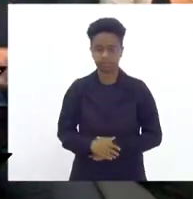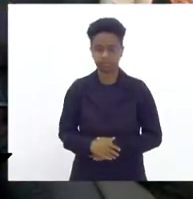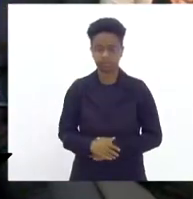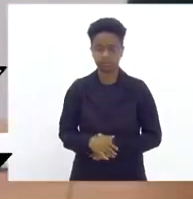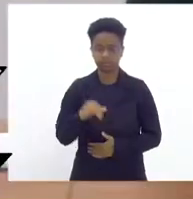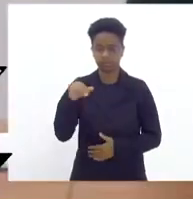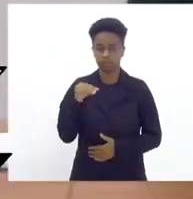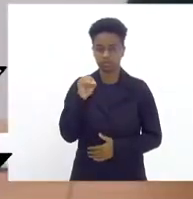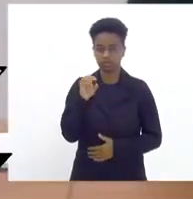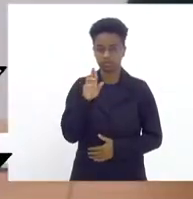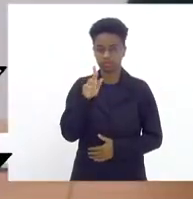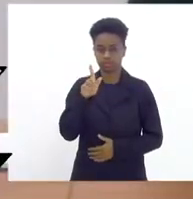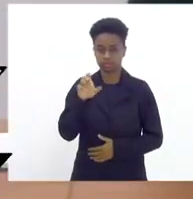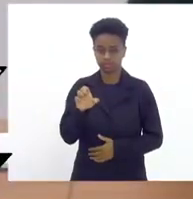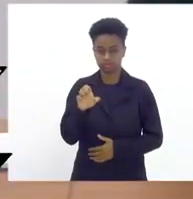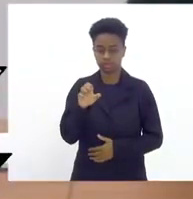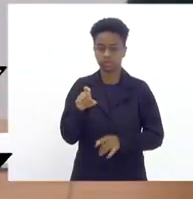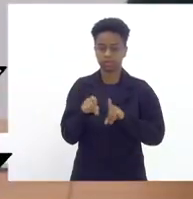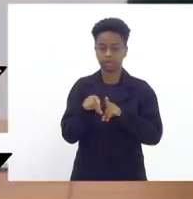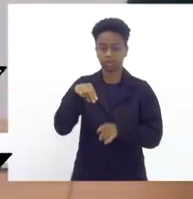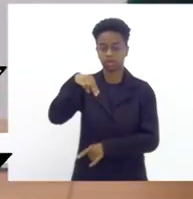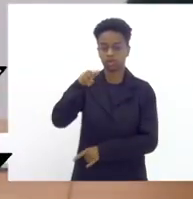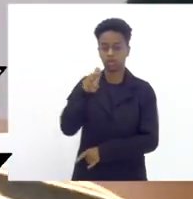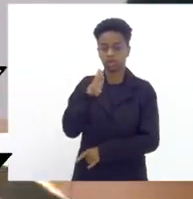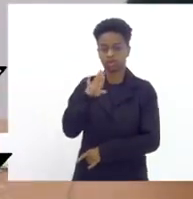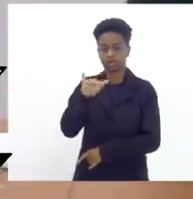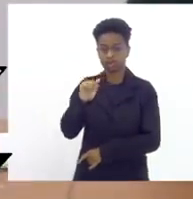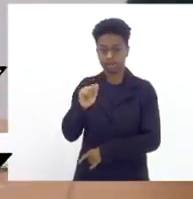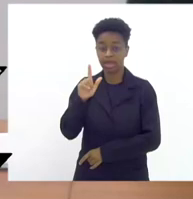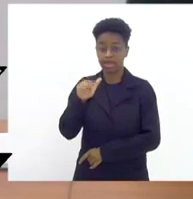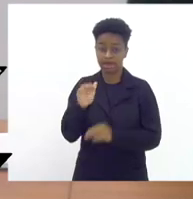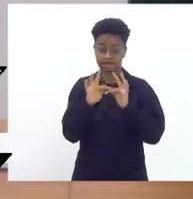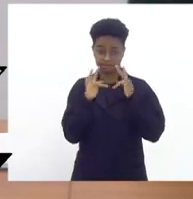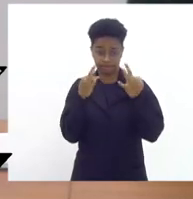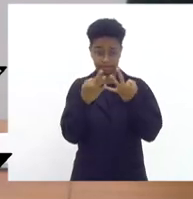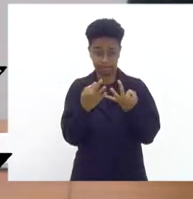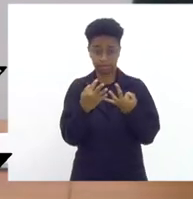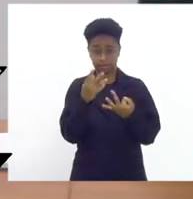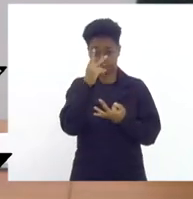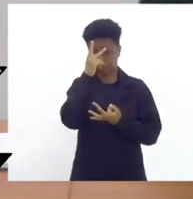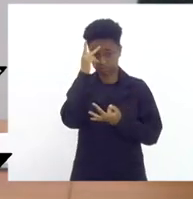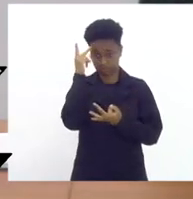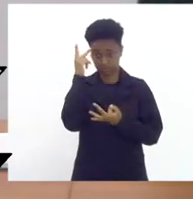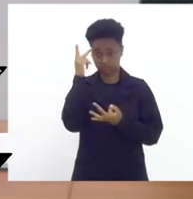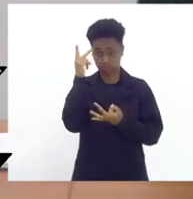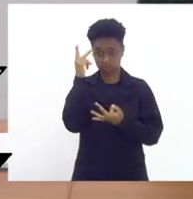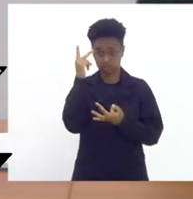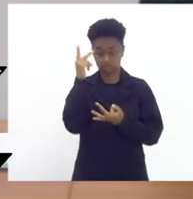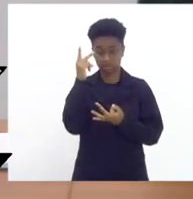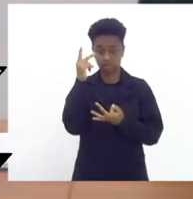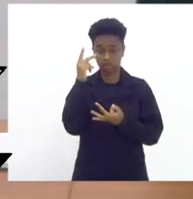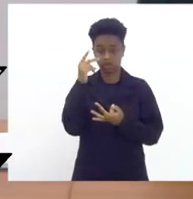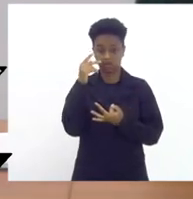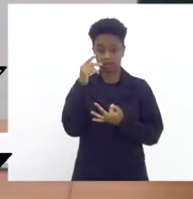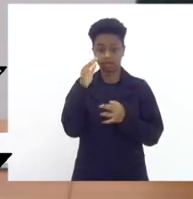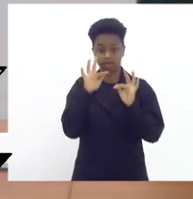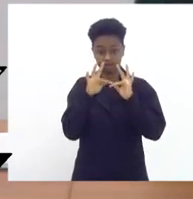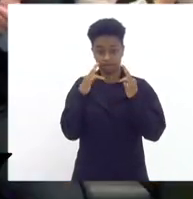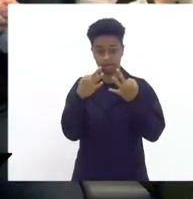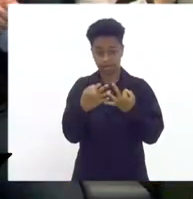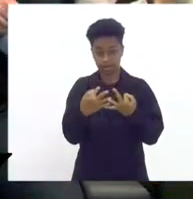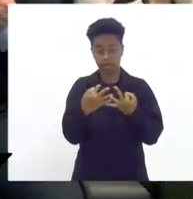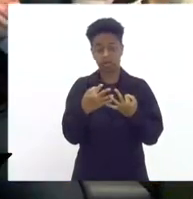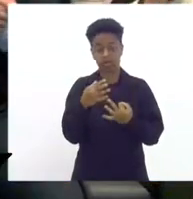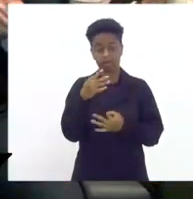Jorge Roberto e Núbia Raposo que são familiares de vítima do Estado de vítima familiares de vítimas do